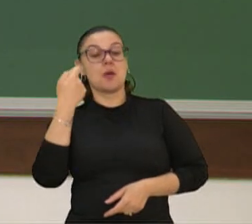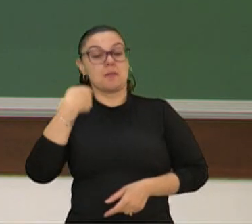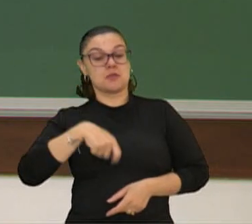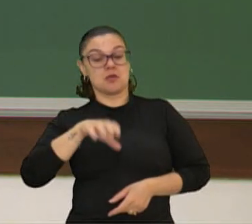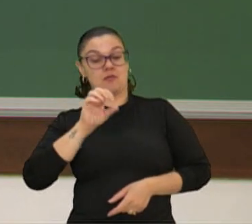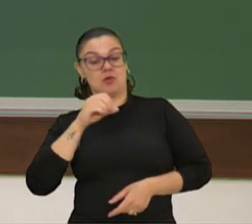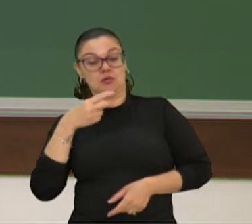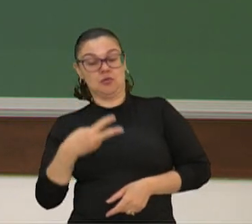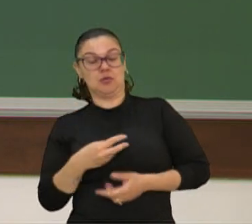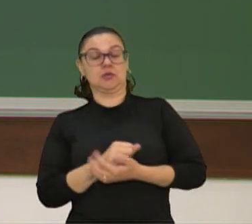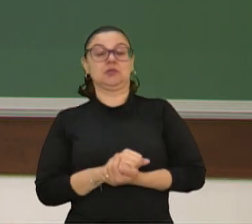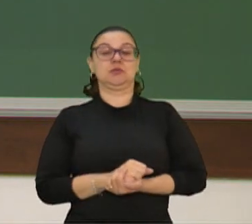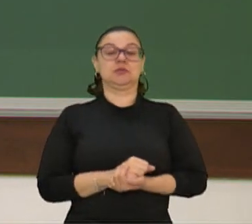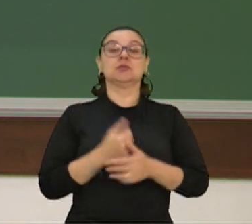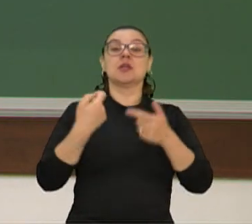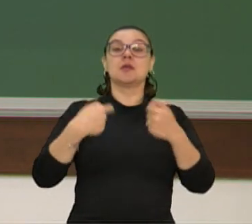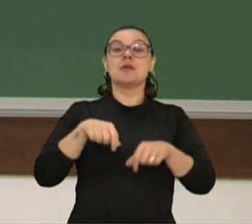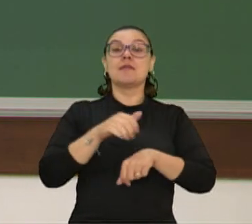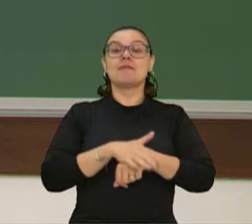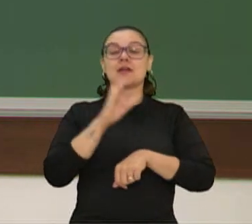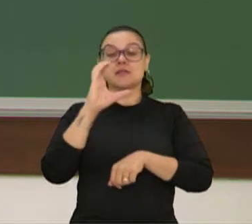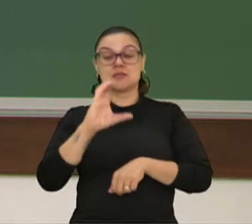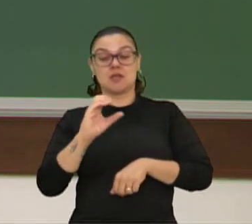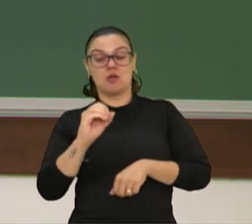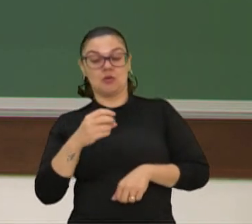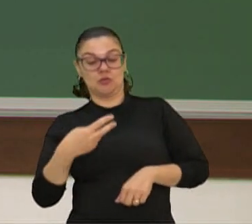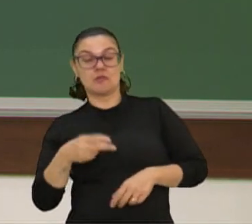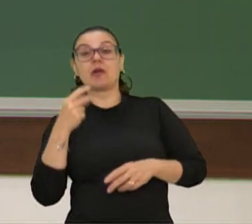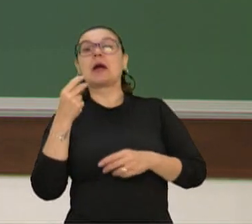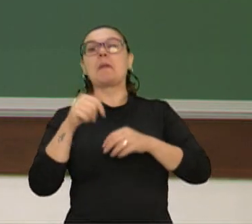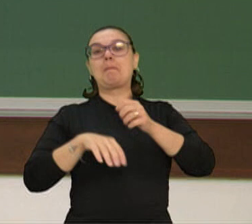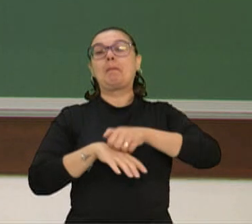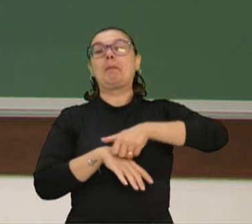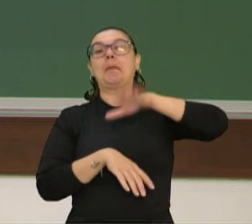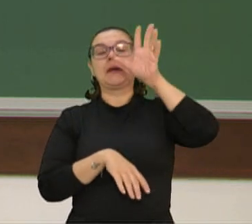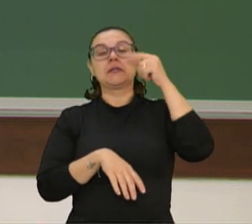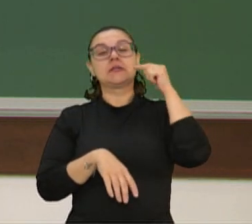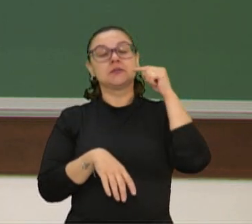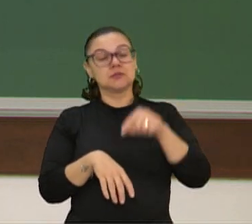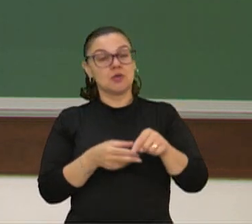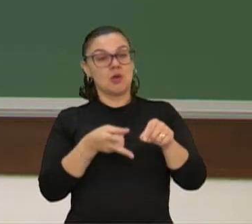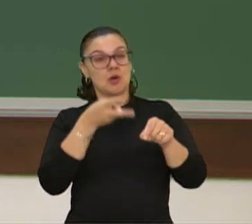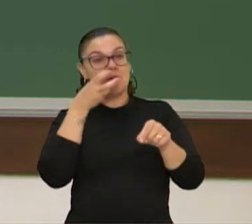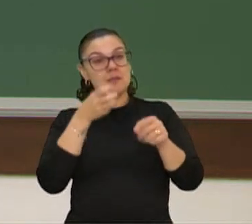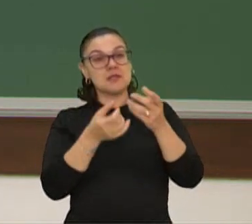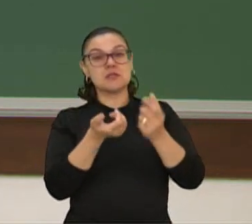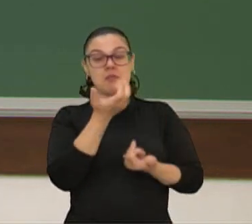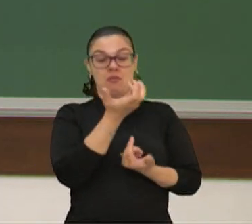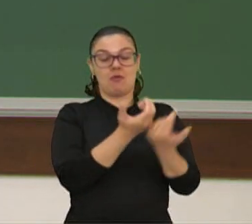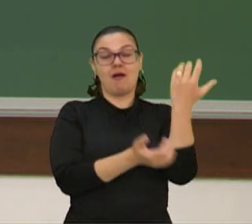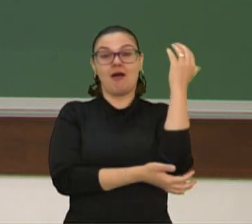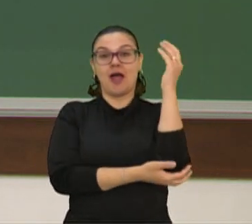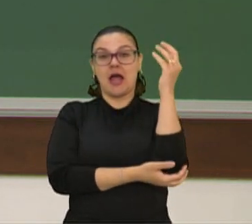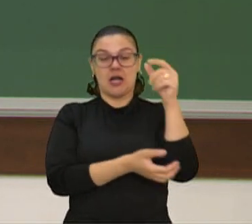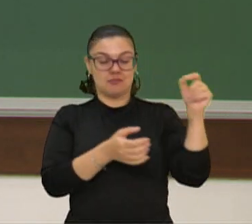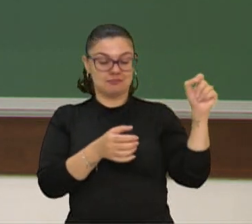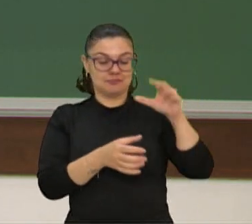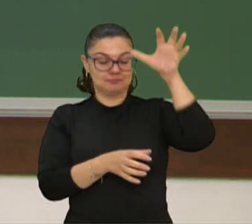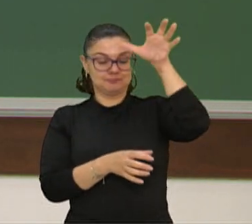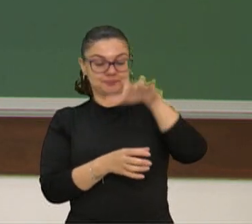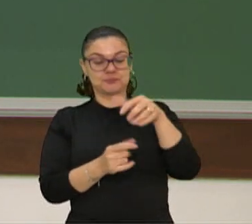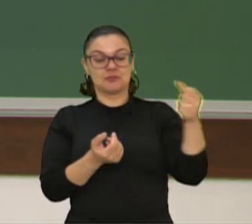oxigênio e que a combustão produz muito gás carbônico. O que ele percebeu é que a planta alimentou a vela com